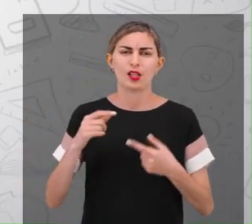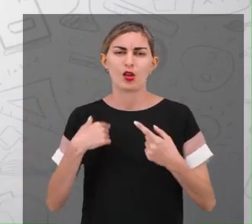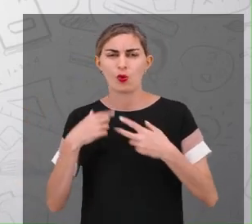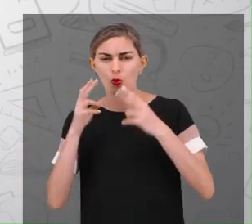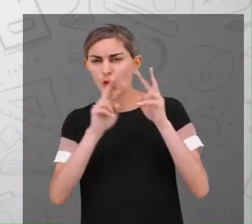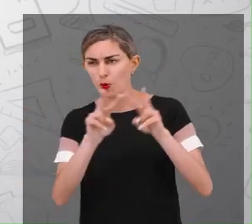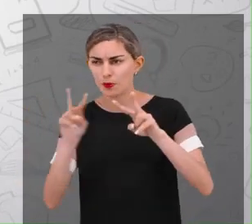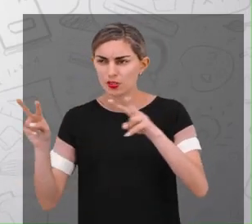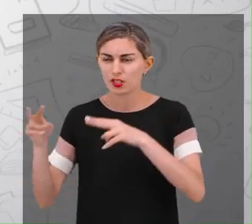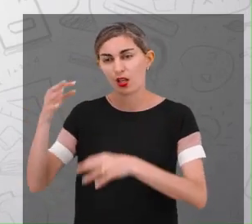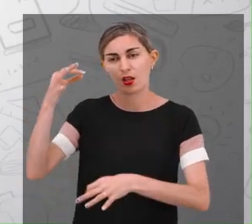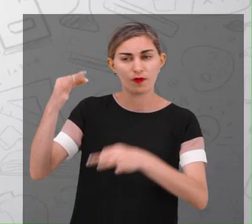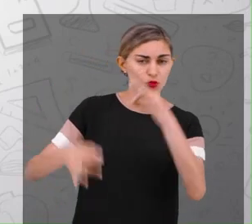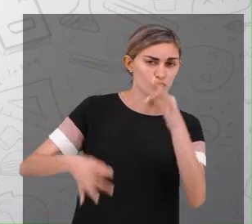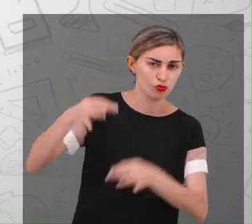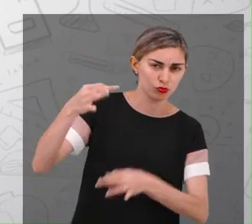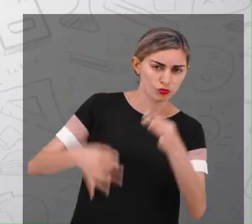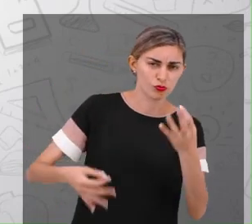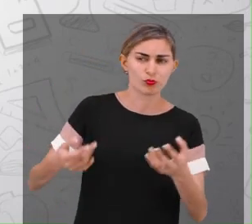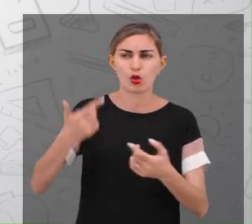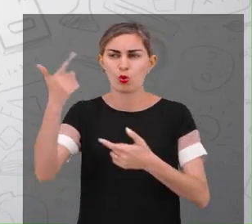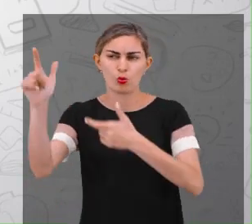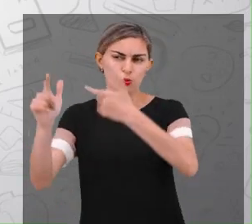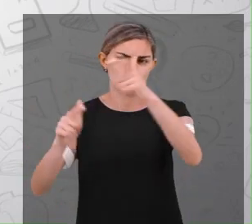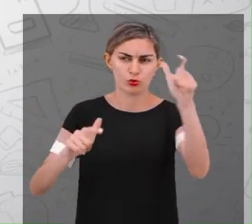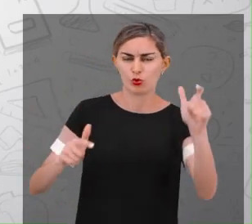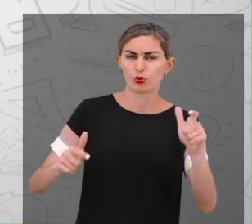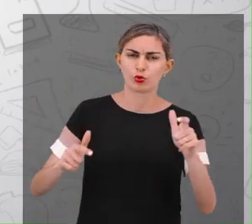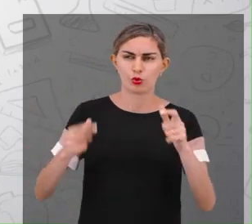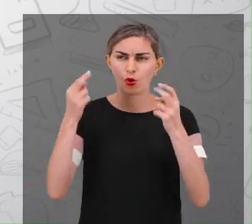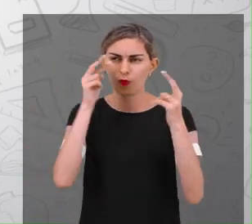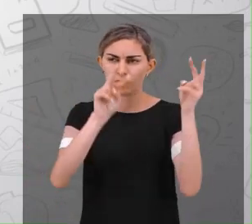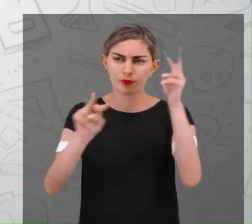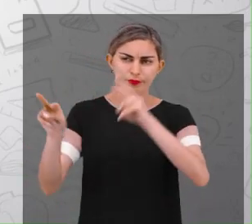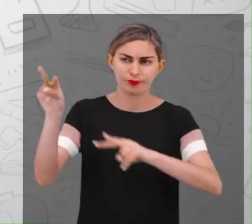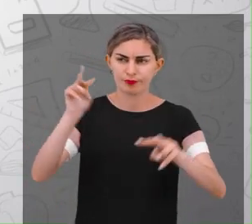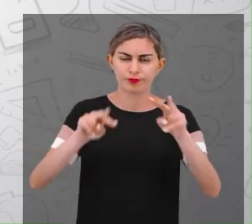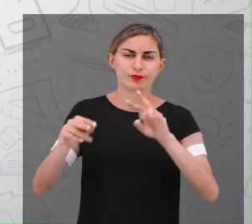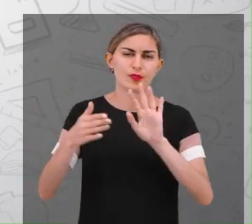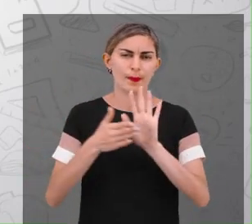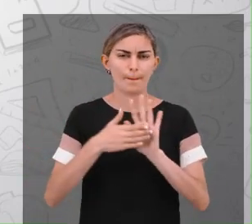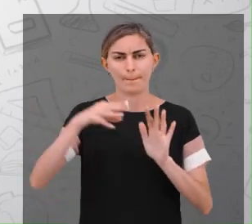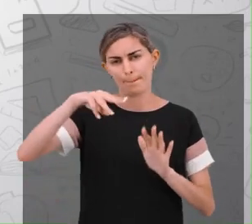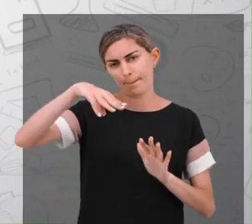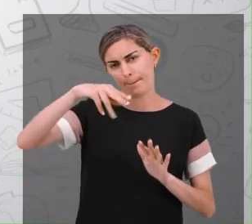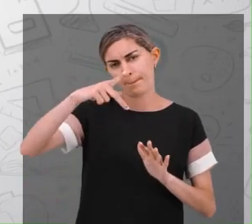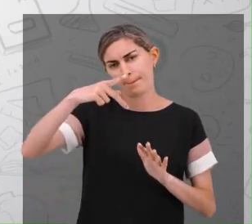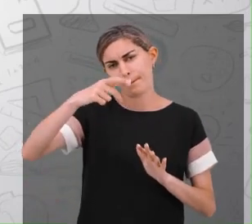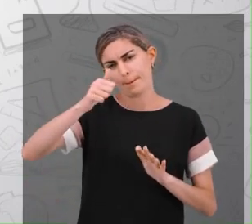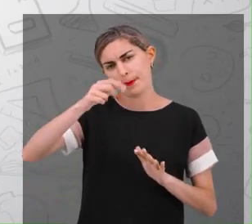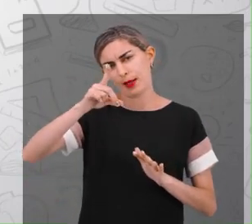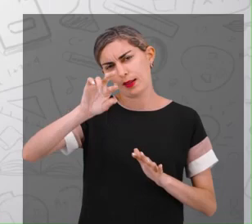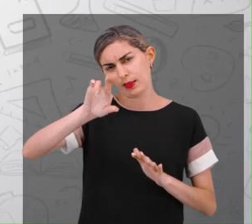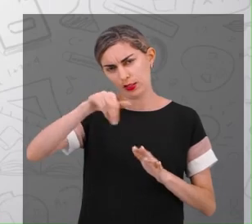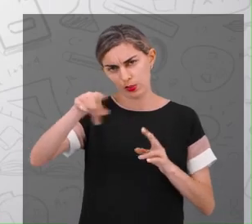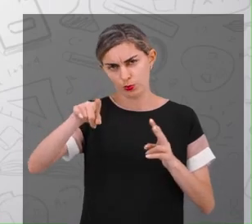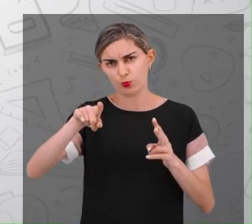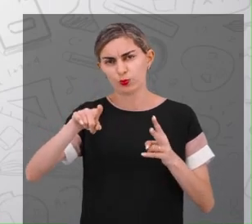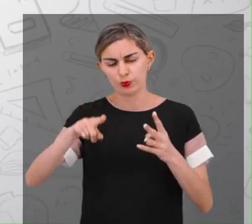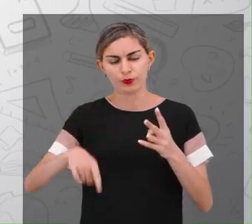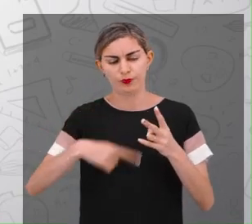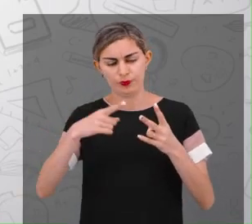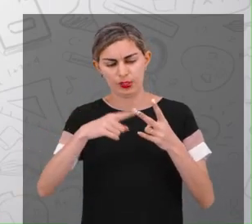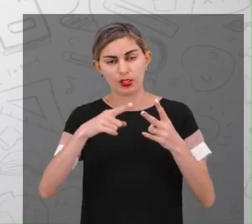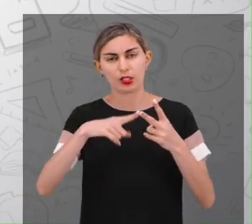como observam e julgam outros indivíduos segundo a ótica destes mesmos padrões. E no segundo nível, é utilizada